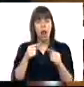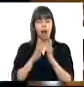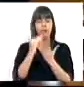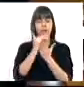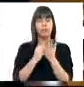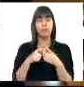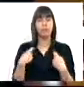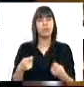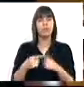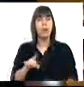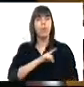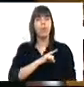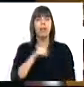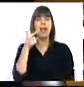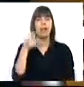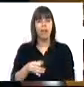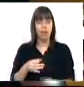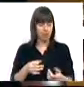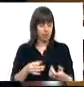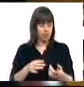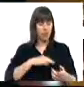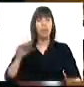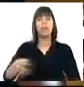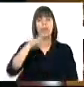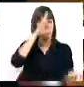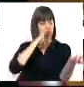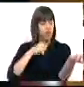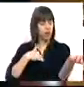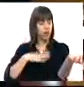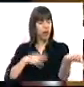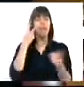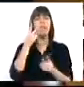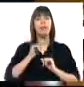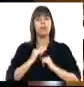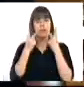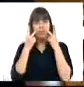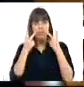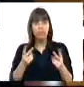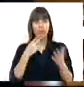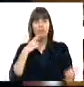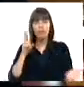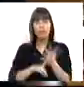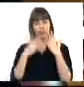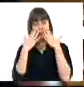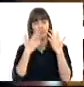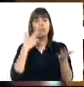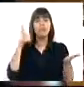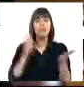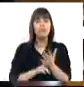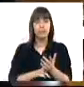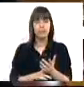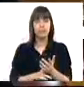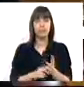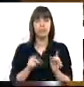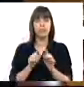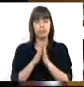caderno de encargos para a privatização da TAP, porque, Sr. Primeiro-Ministro, nós gostaríamos de ver com os nossos próprios olhos se é verdade